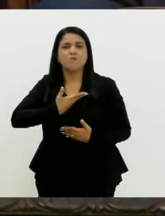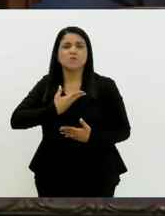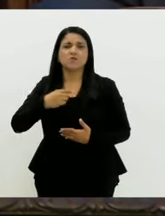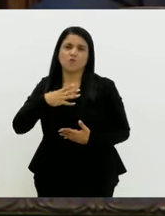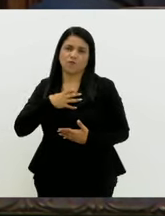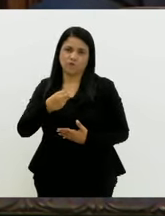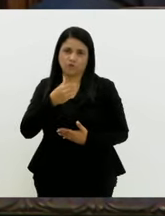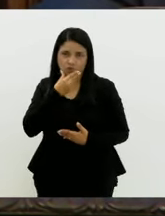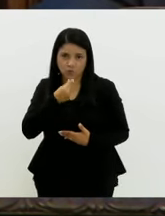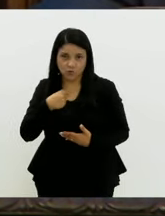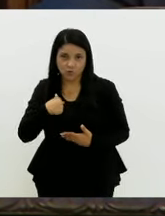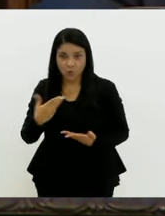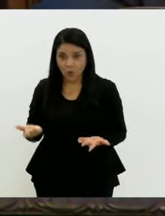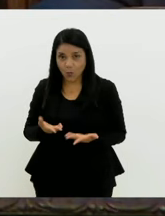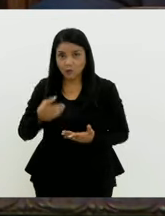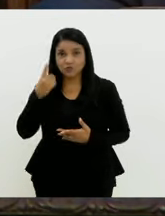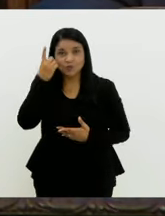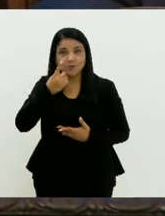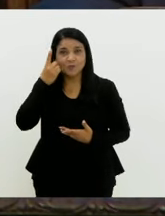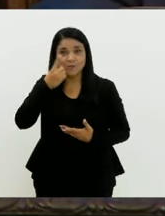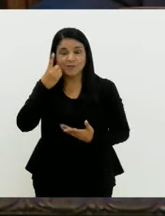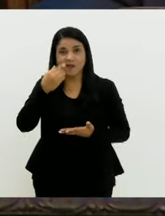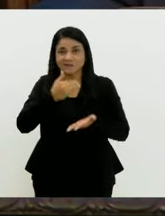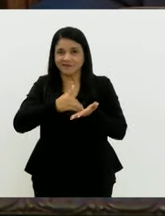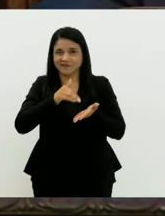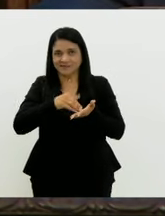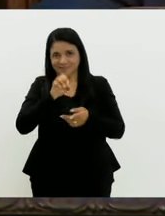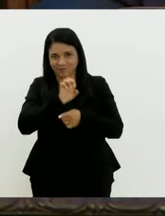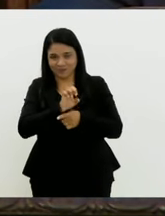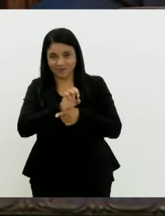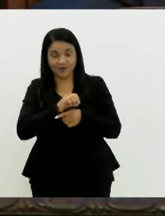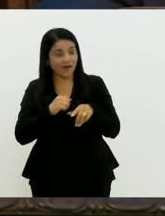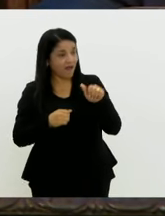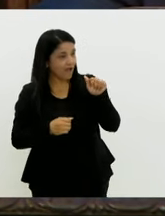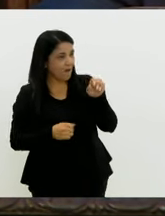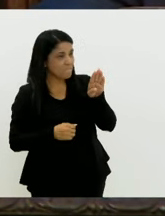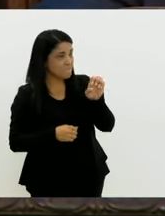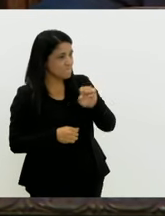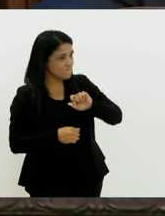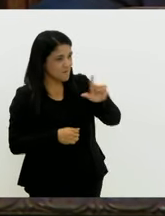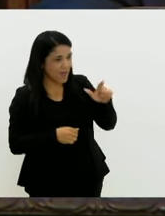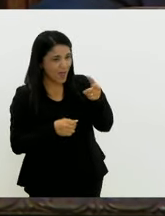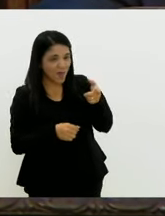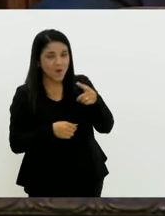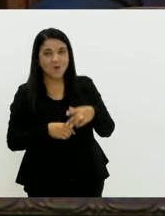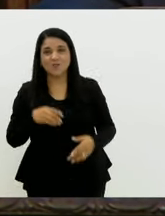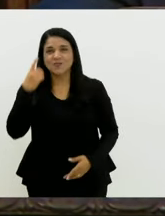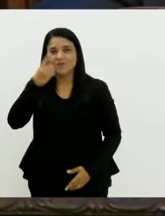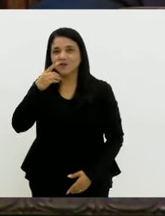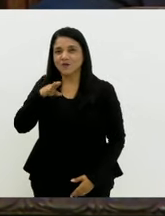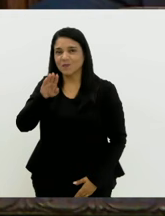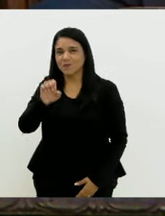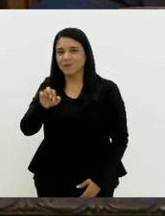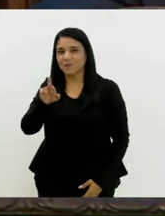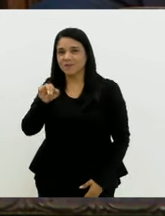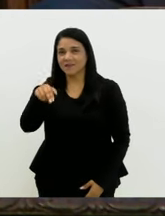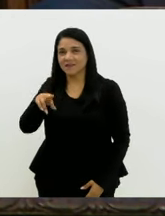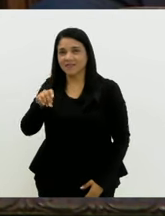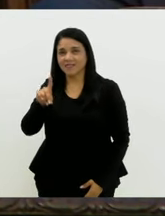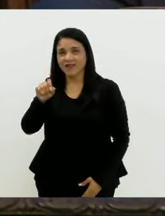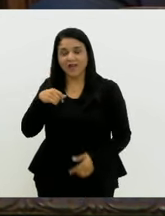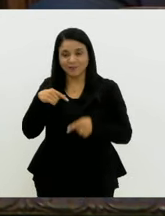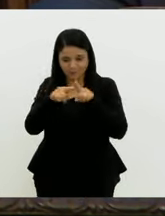deputado e secretário de Estado. Ver o Abel, o deputado Bernardo Rossi, todos lá no meu